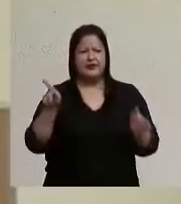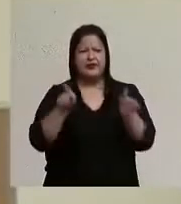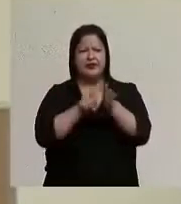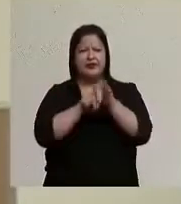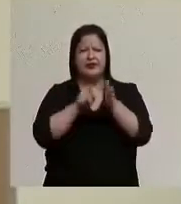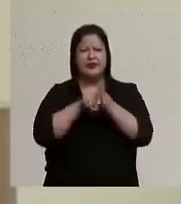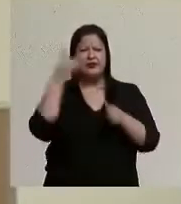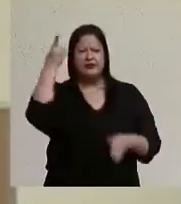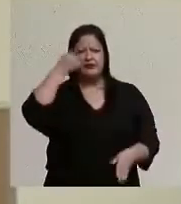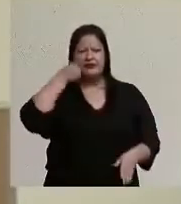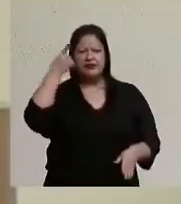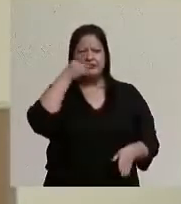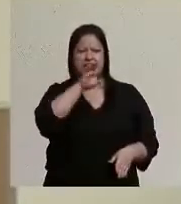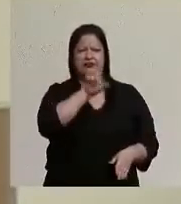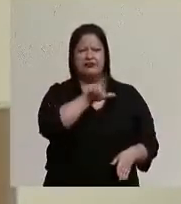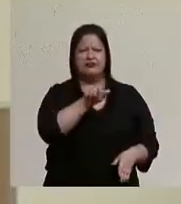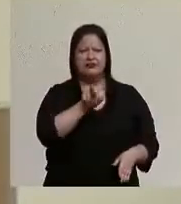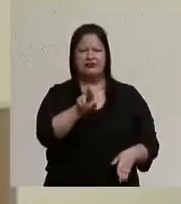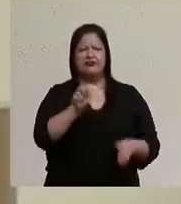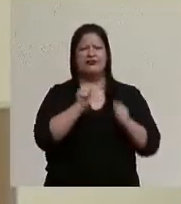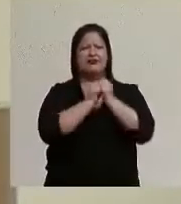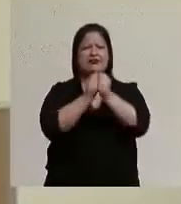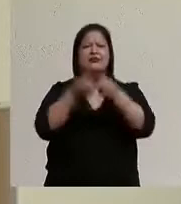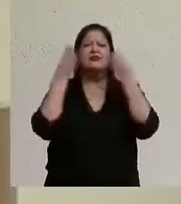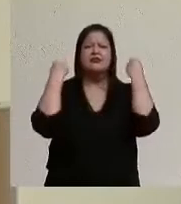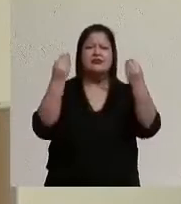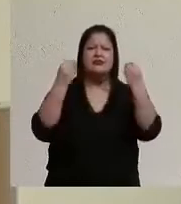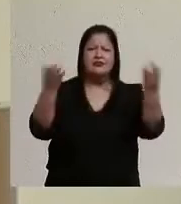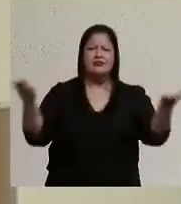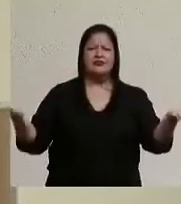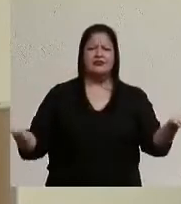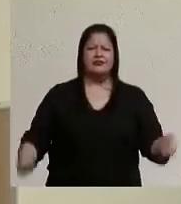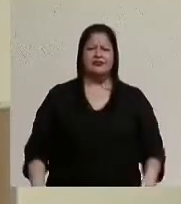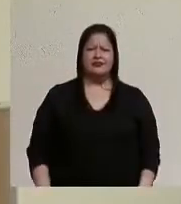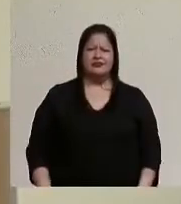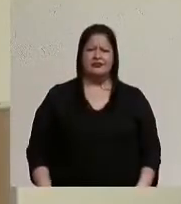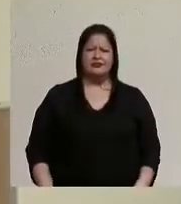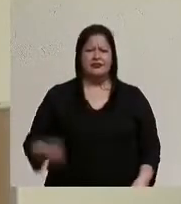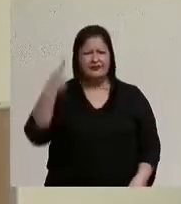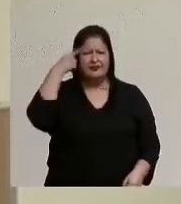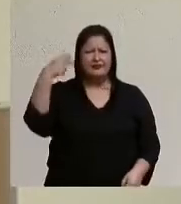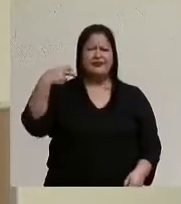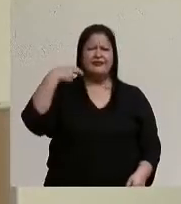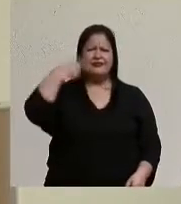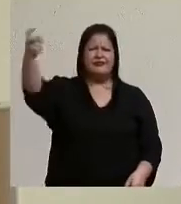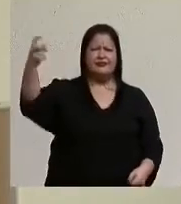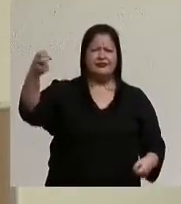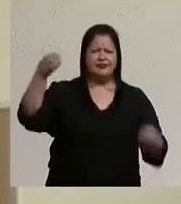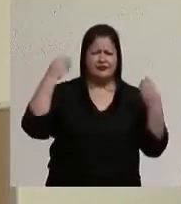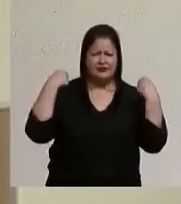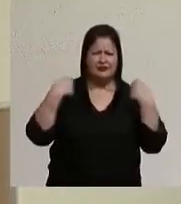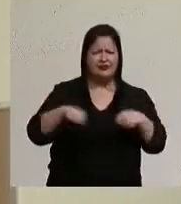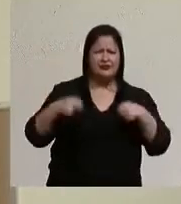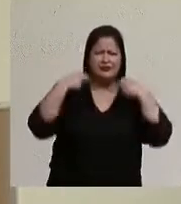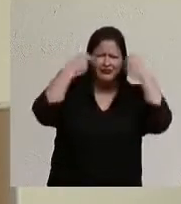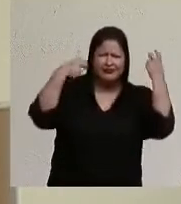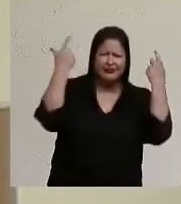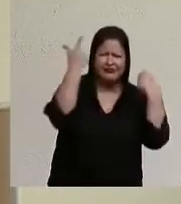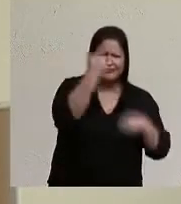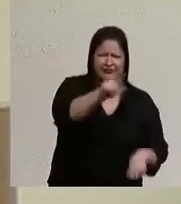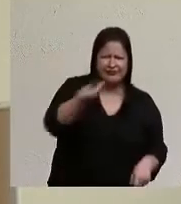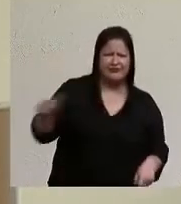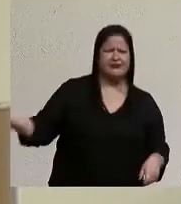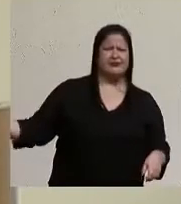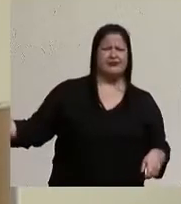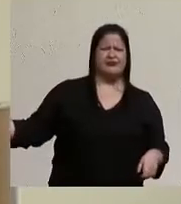do deputado César como é que pode isso tinha que sentir vergonha na cara não tem vergonha na